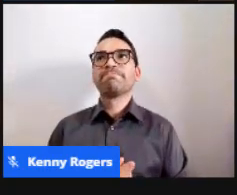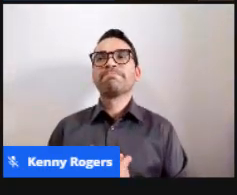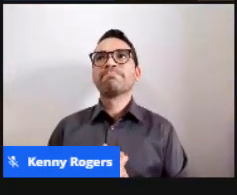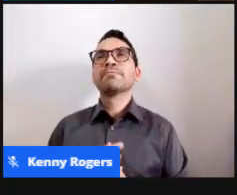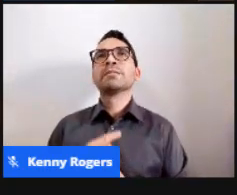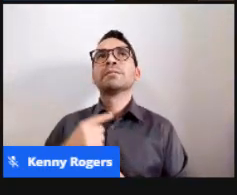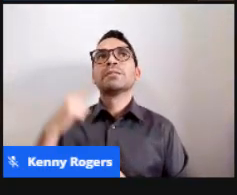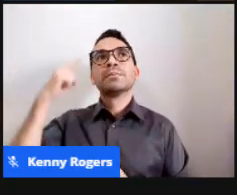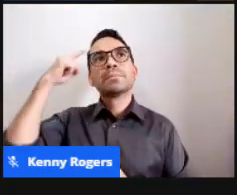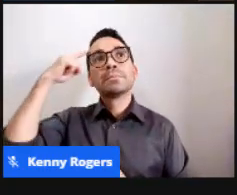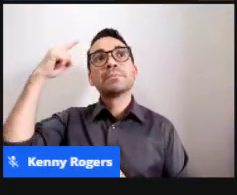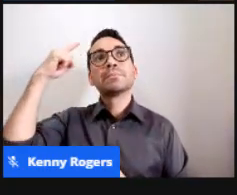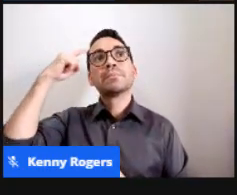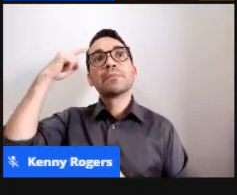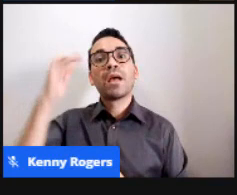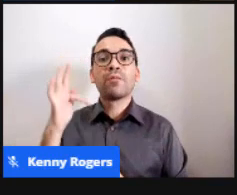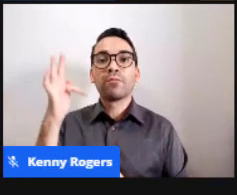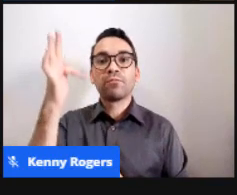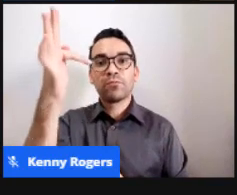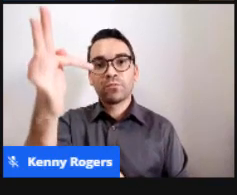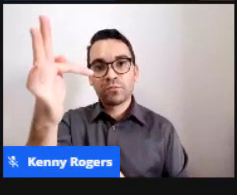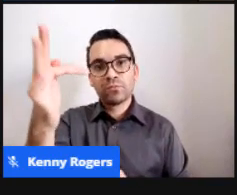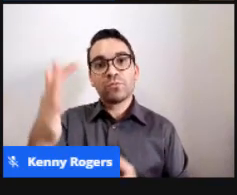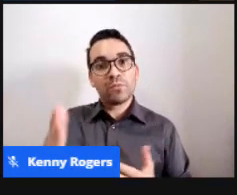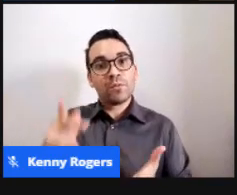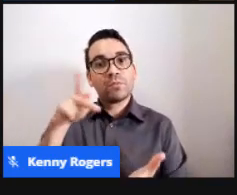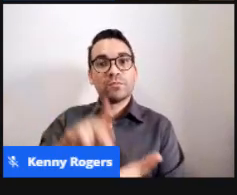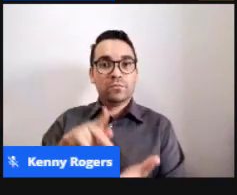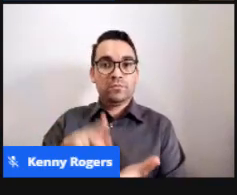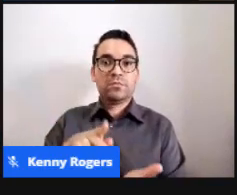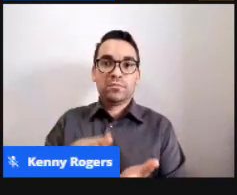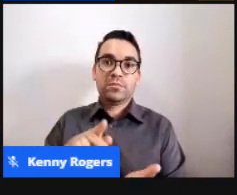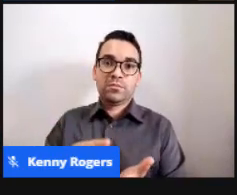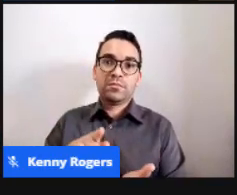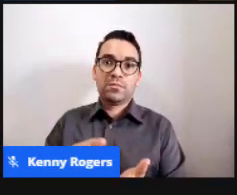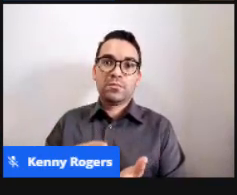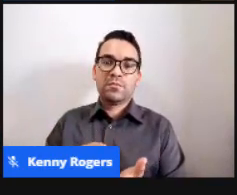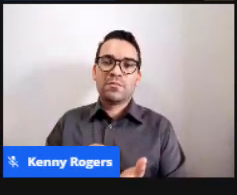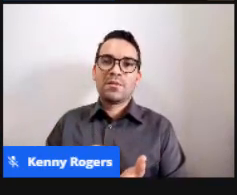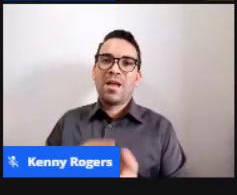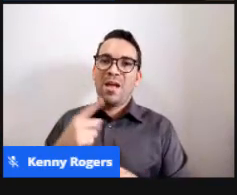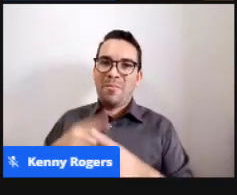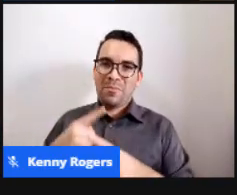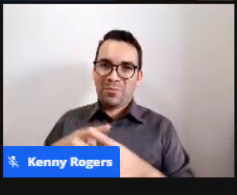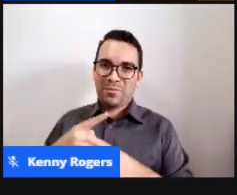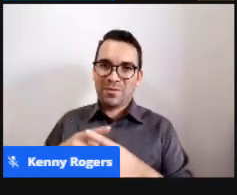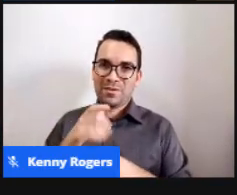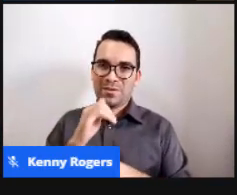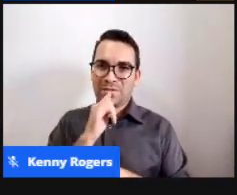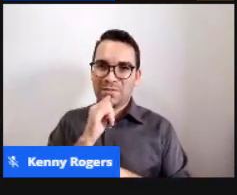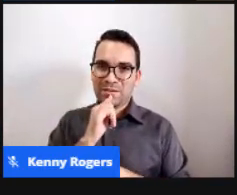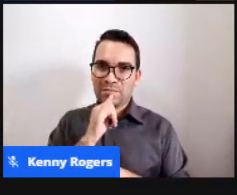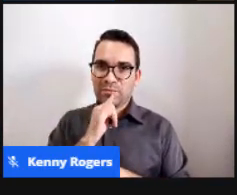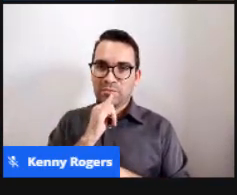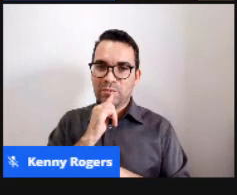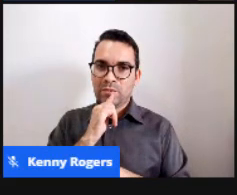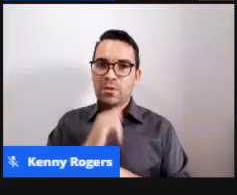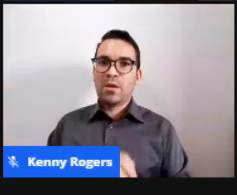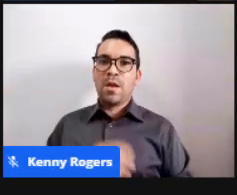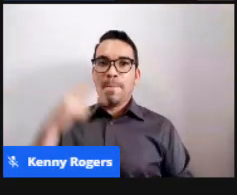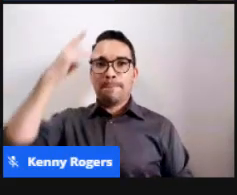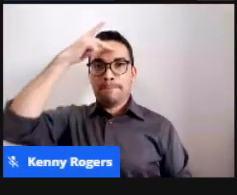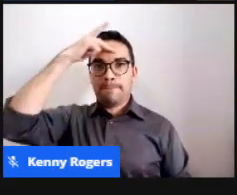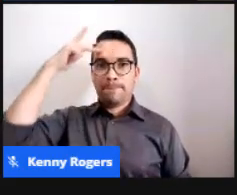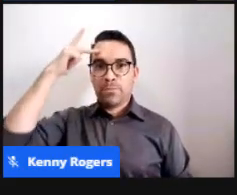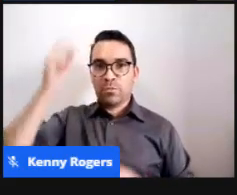em avaliação. Gente, quando acaba tudo isso, a pessoa que assume, vocês sabem, eles esquecem de algumas coisas, né? E